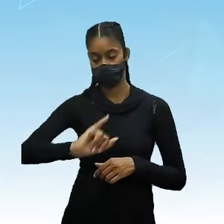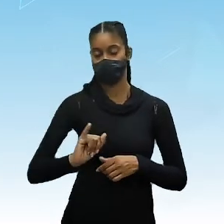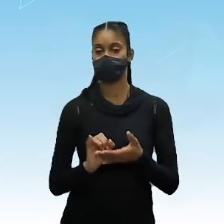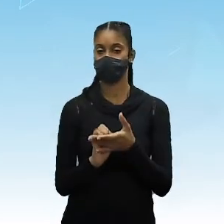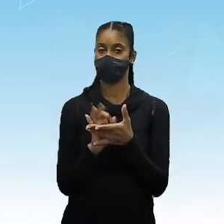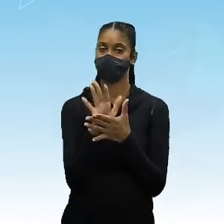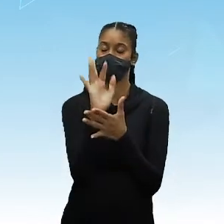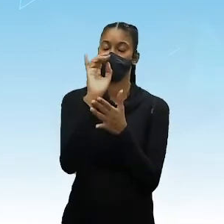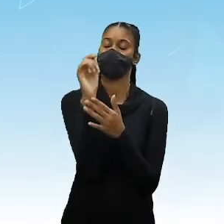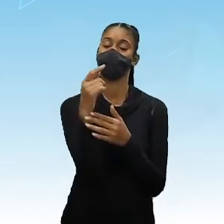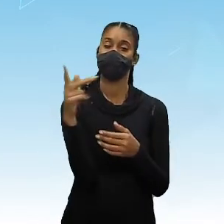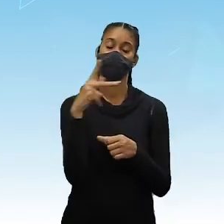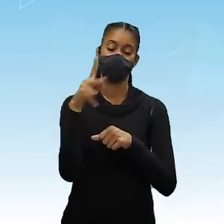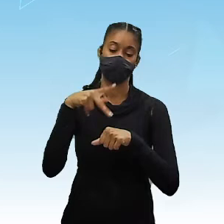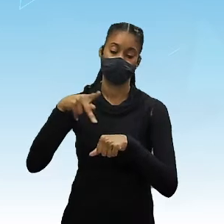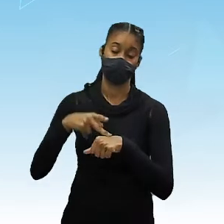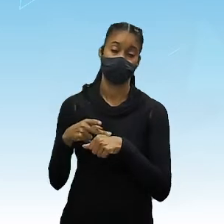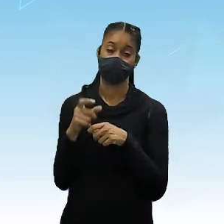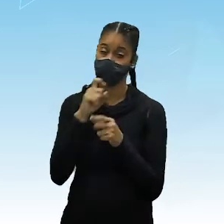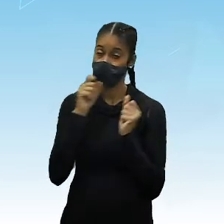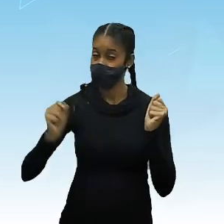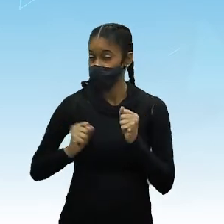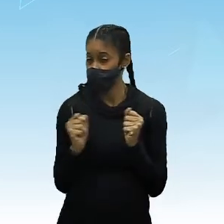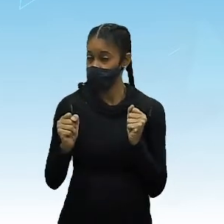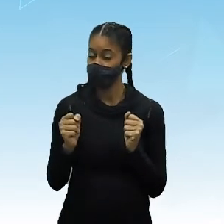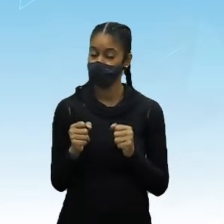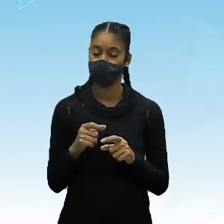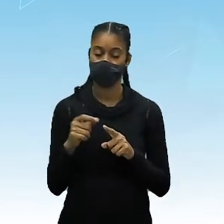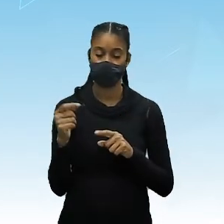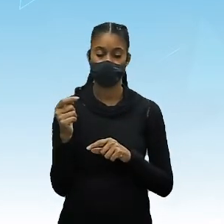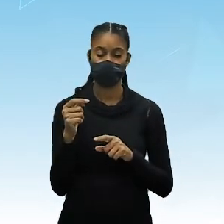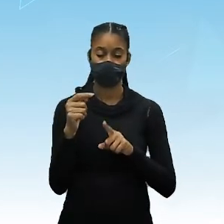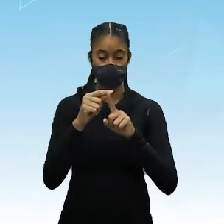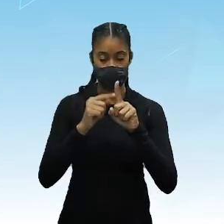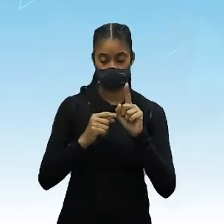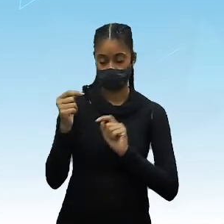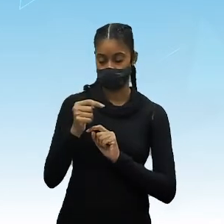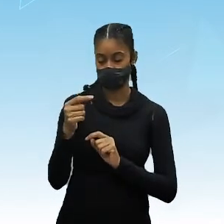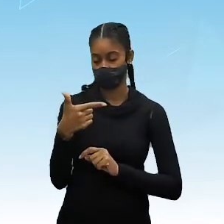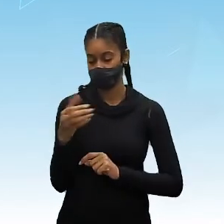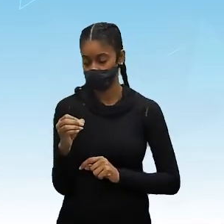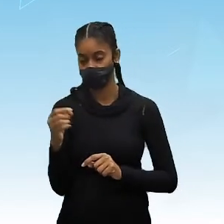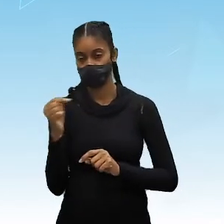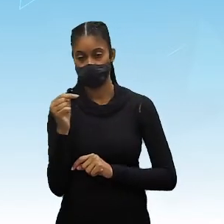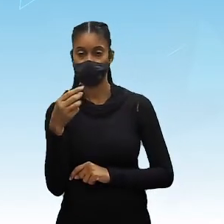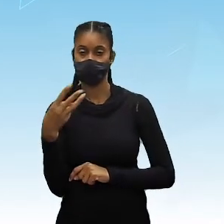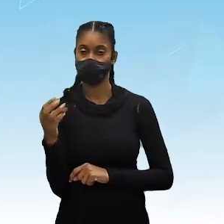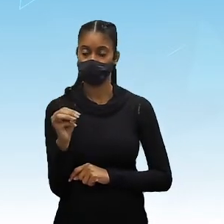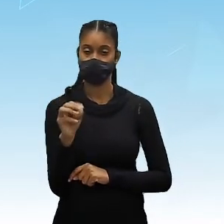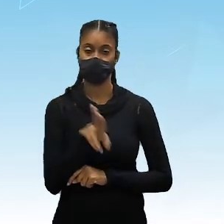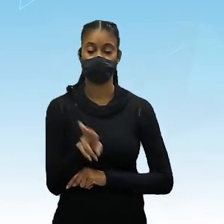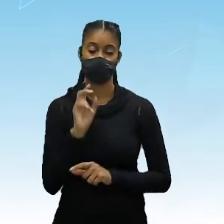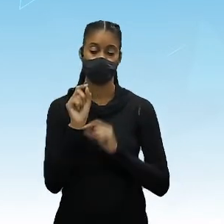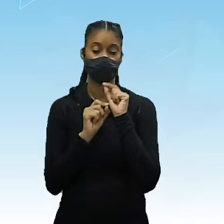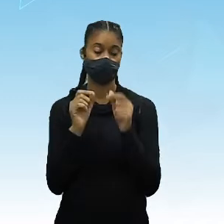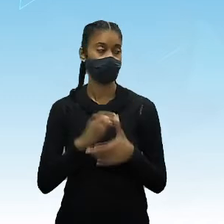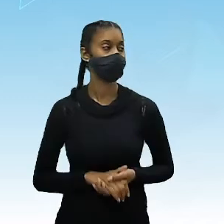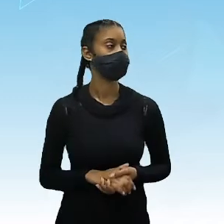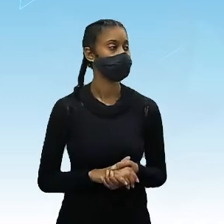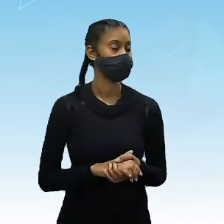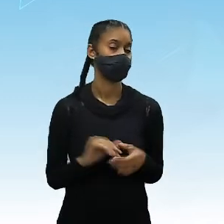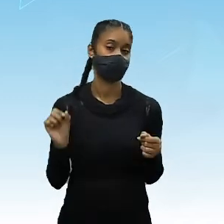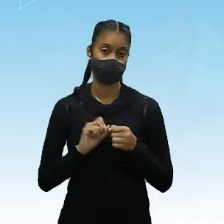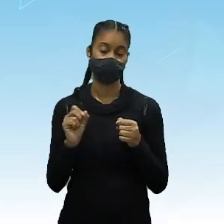Em países muito frios, onde a temperatura é menos 20, menos 30, menos 40 graus Celsius, ele está lá para fazer